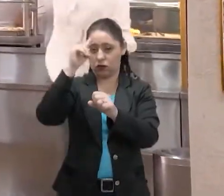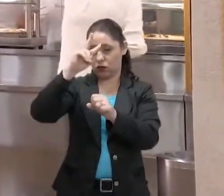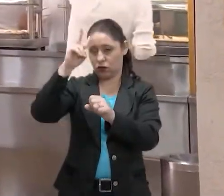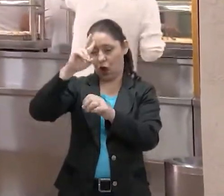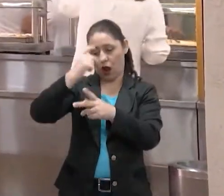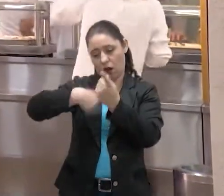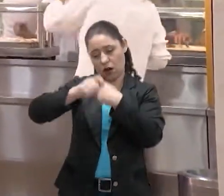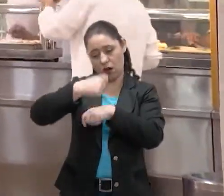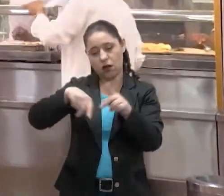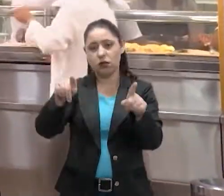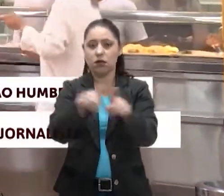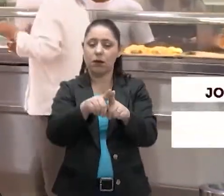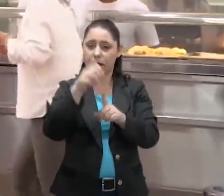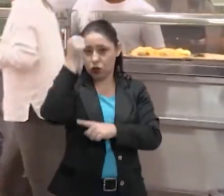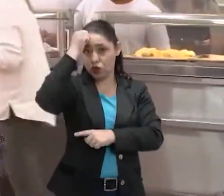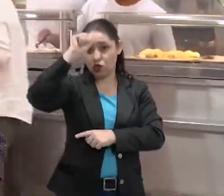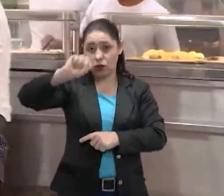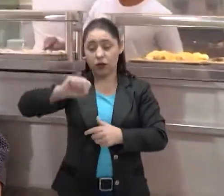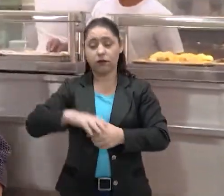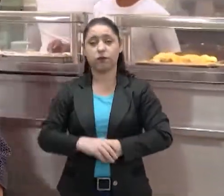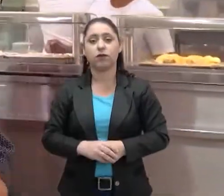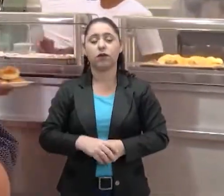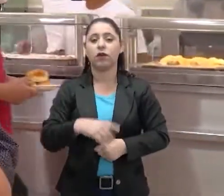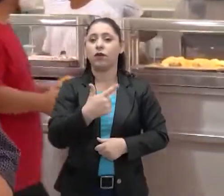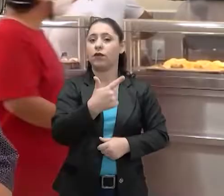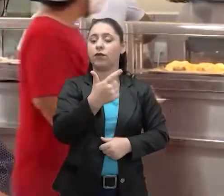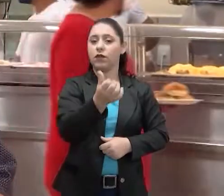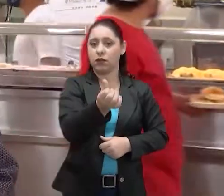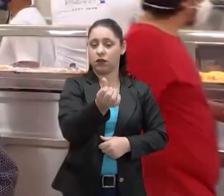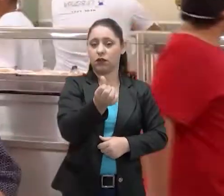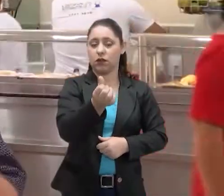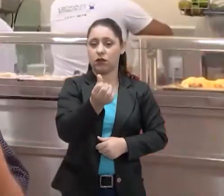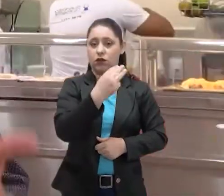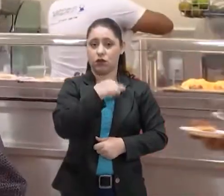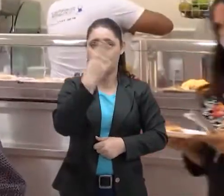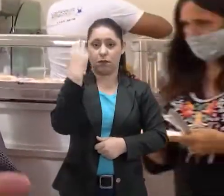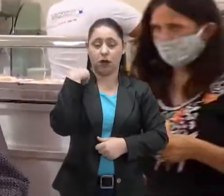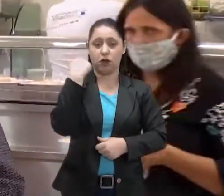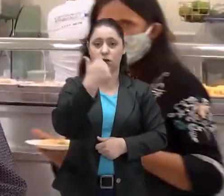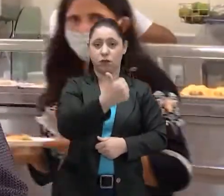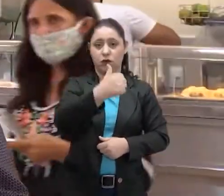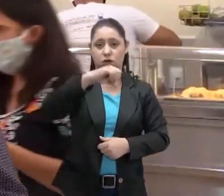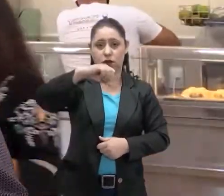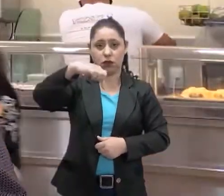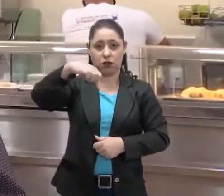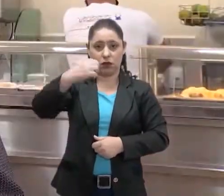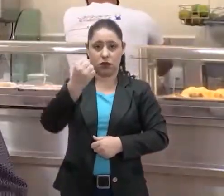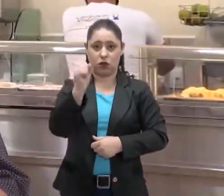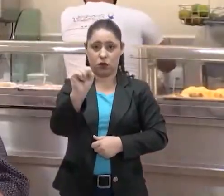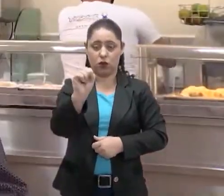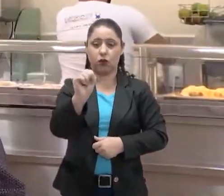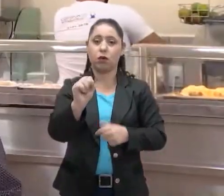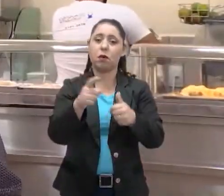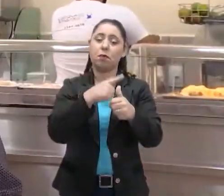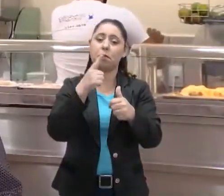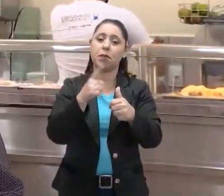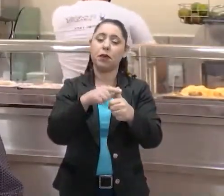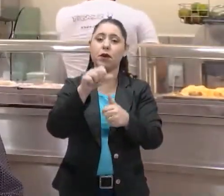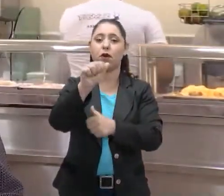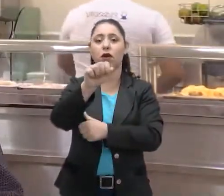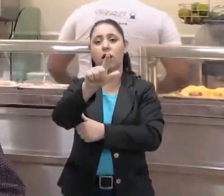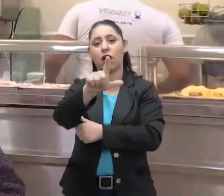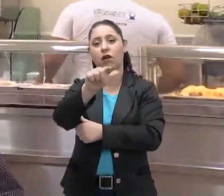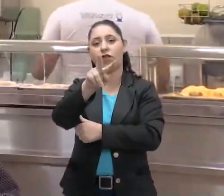uma história de empreendedorismo e sucesso. No dia 26 de maio de 78, conquistou o